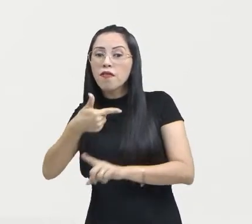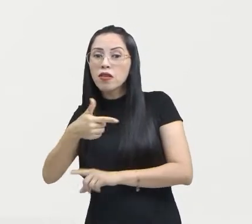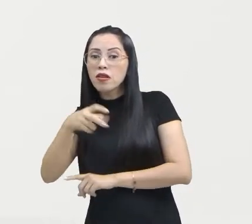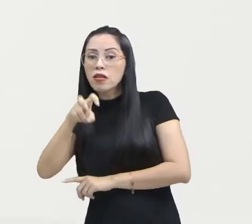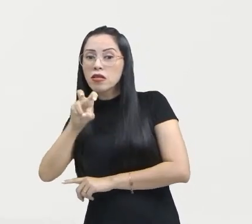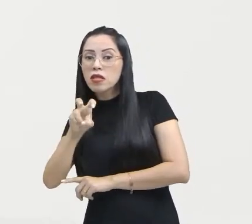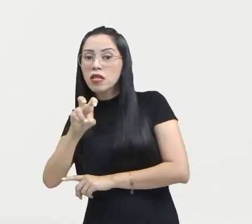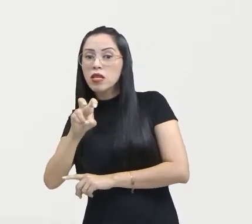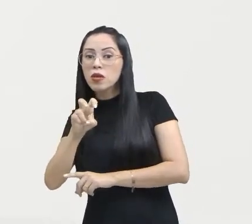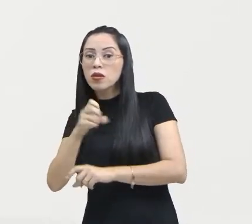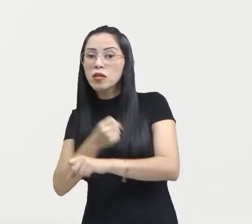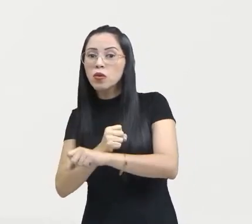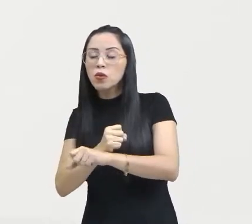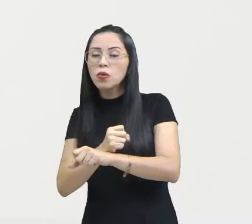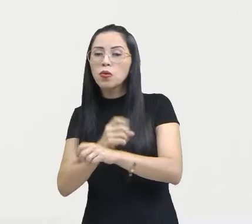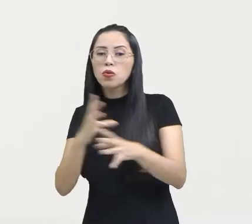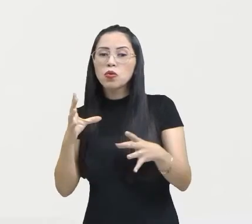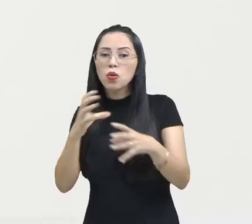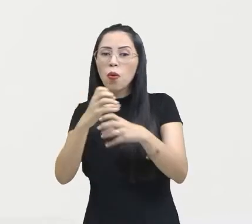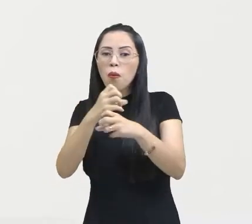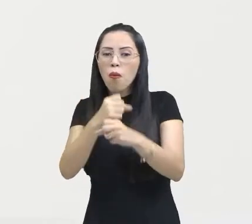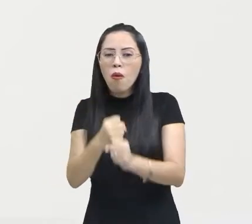de segundos?